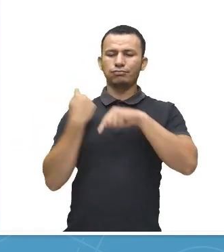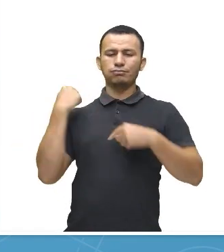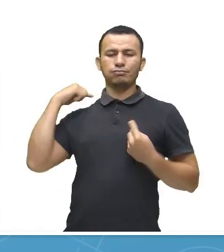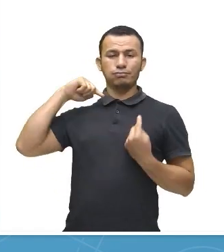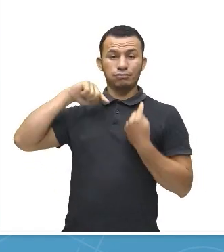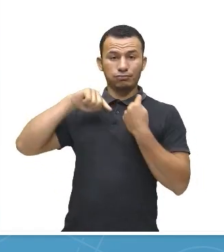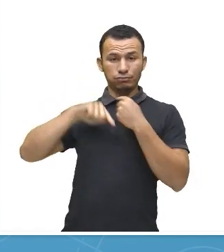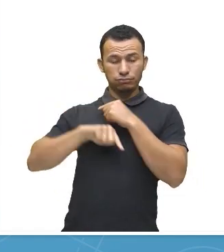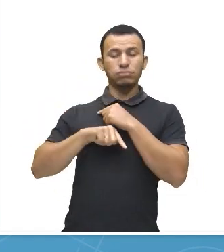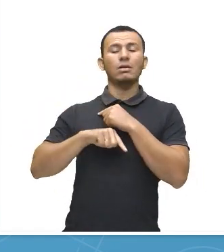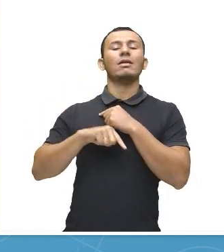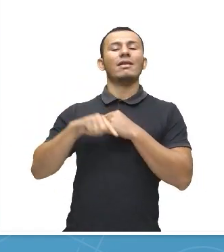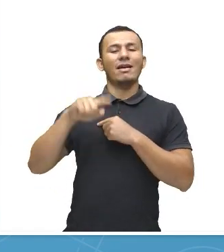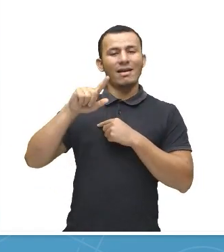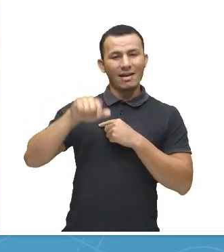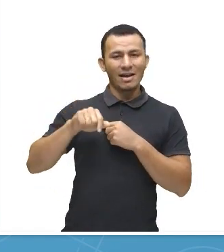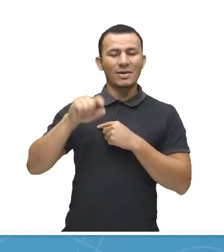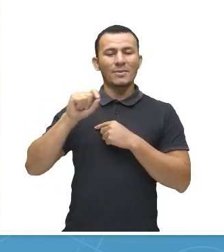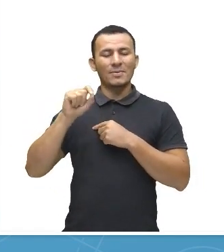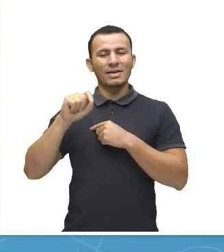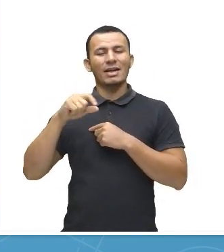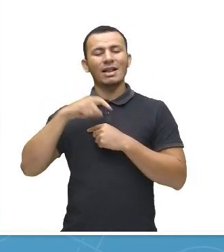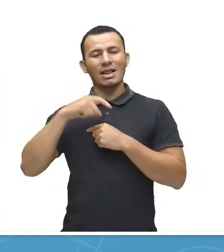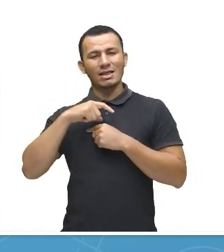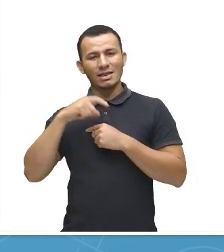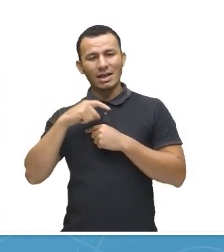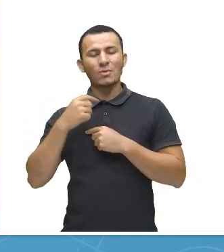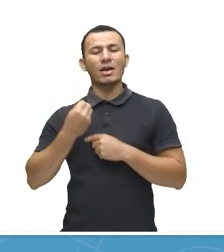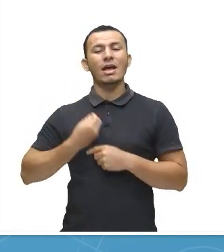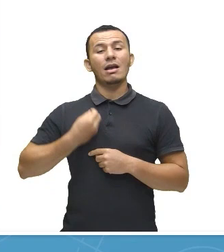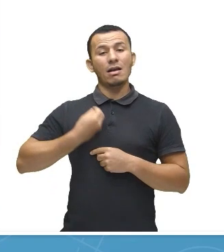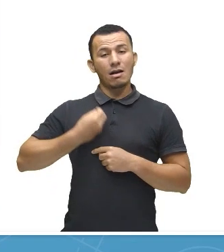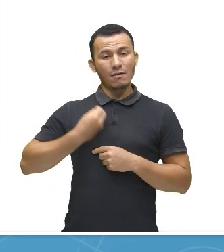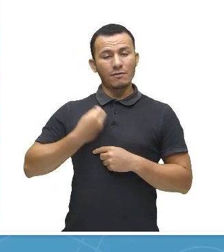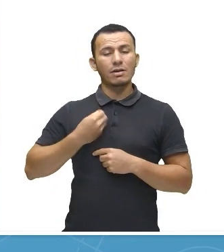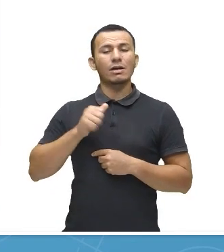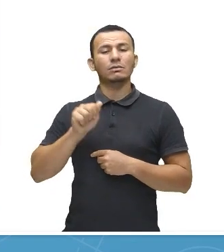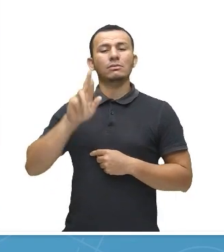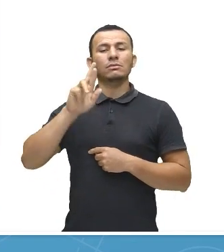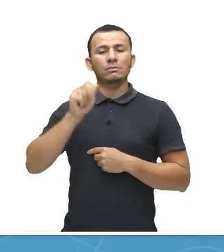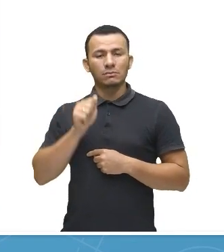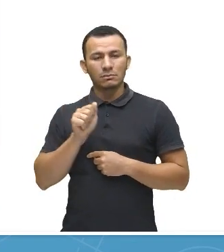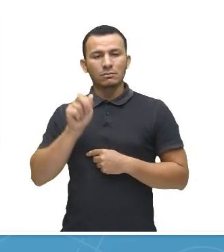gases é que leva aí a gente ter vida, a respiração, ocorrer